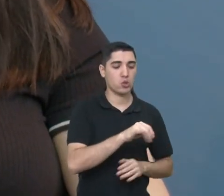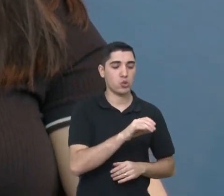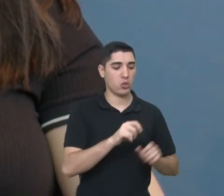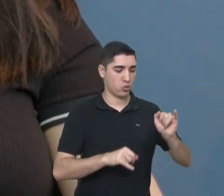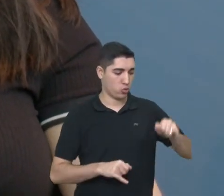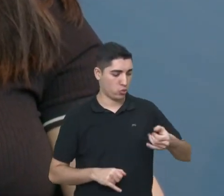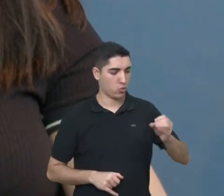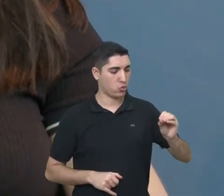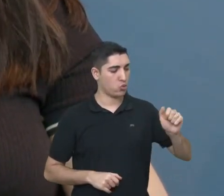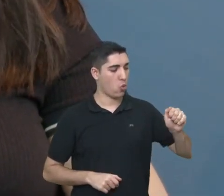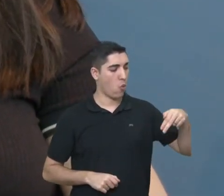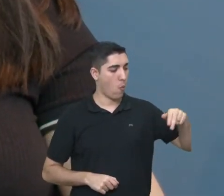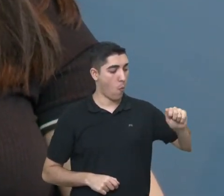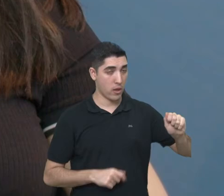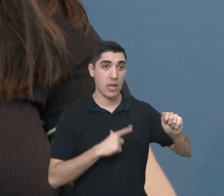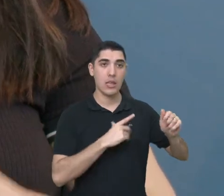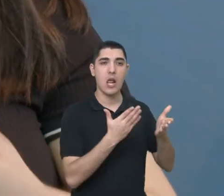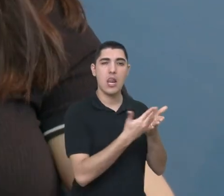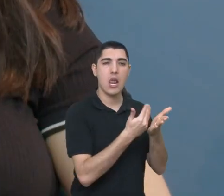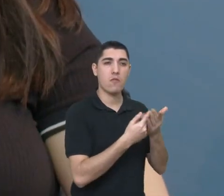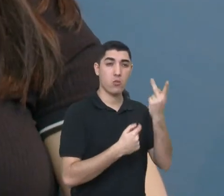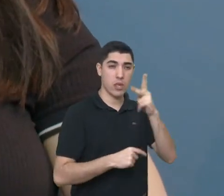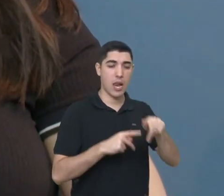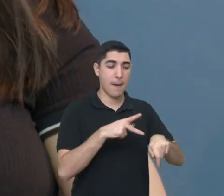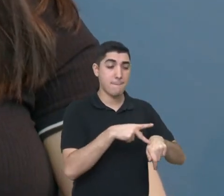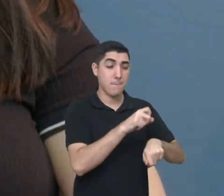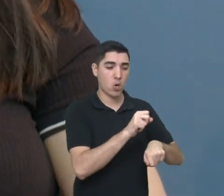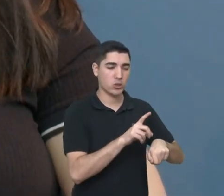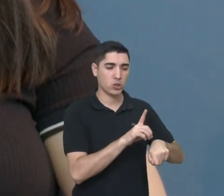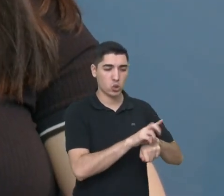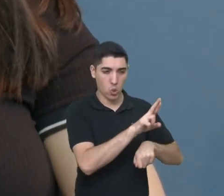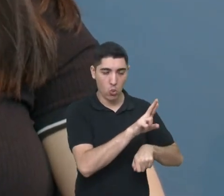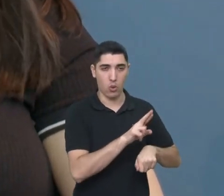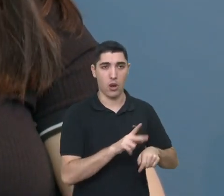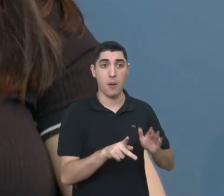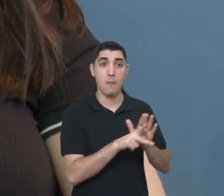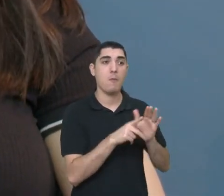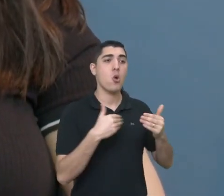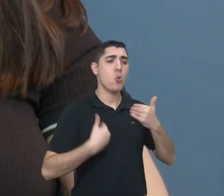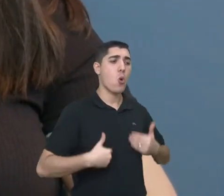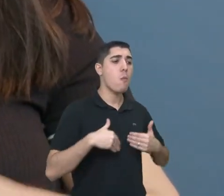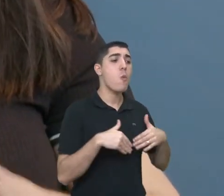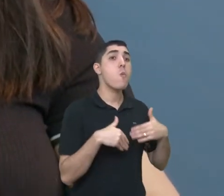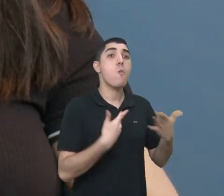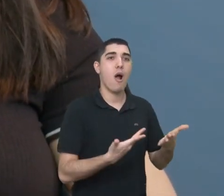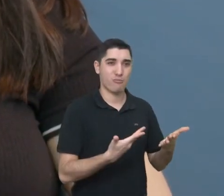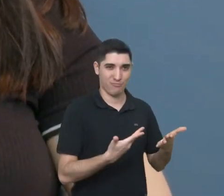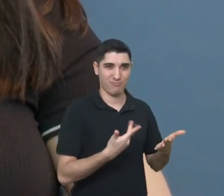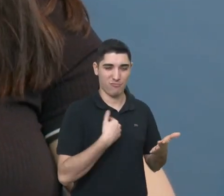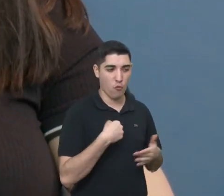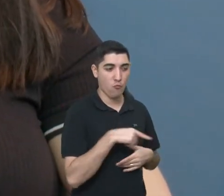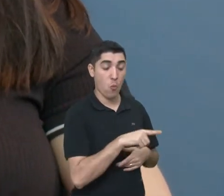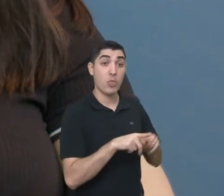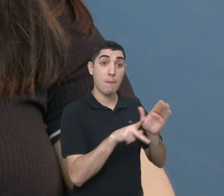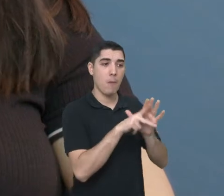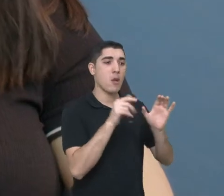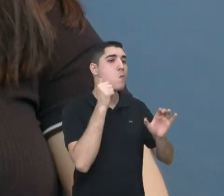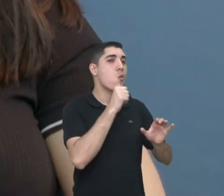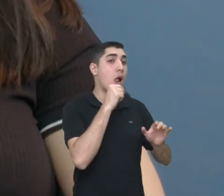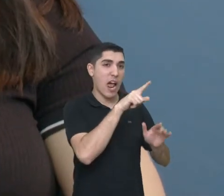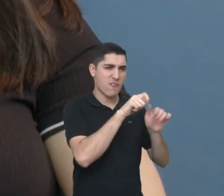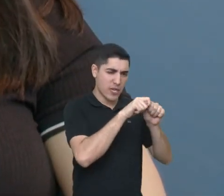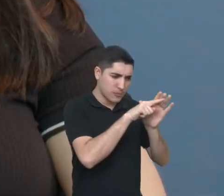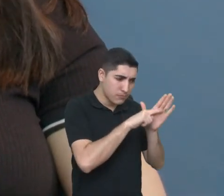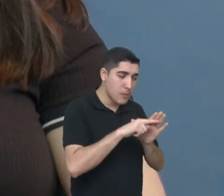Vilhena, ela tem um livro que é resultado do pós-doutorado dela, chama Com Que Corpo Eu Vou? E ela estudou as mulheres nas comunidades do